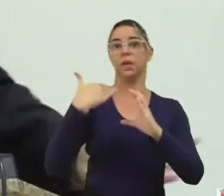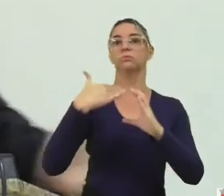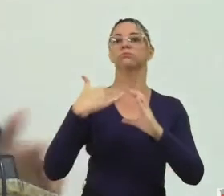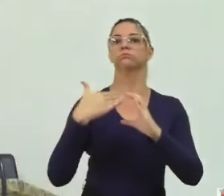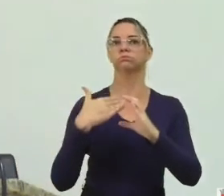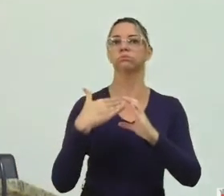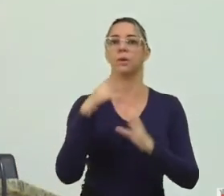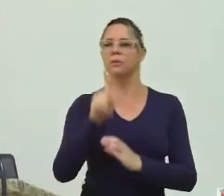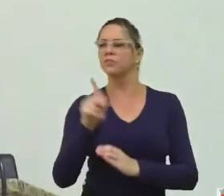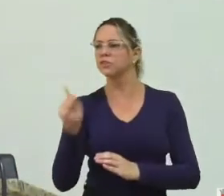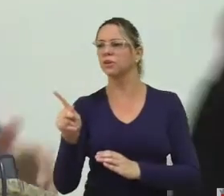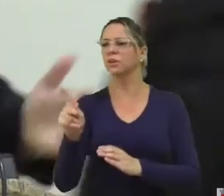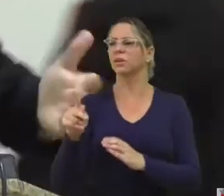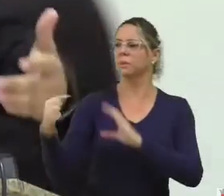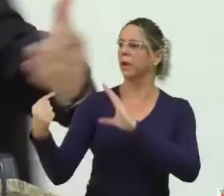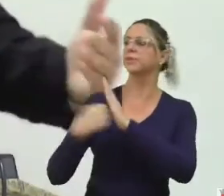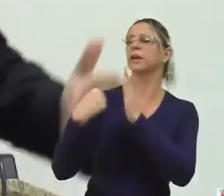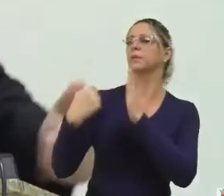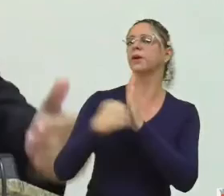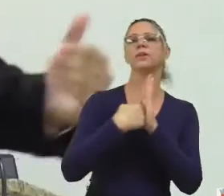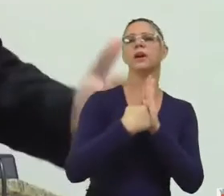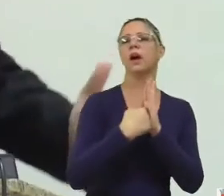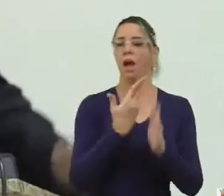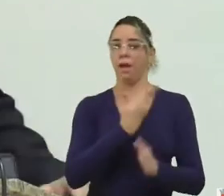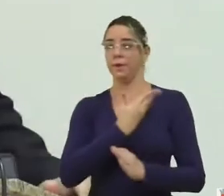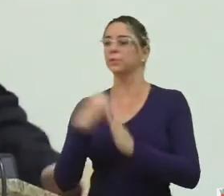professores perguntando, alguns amigos meus